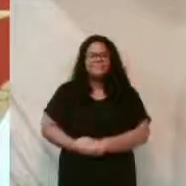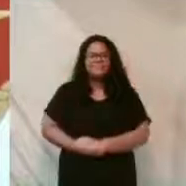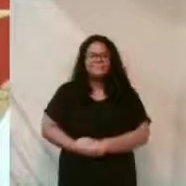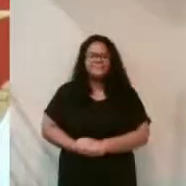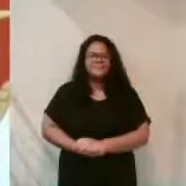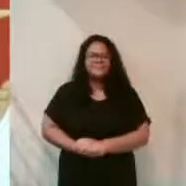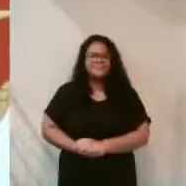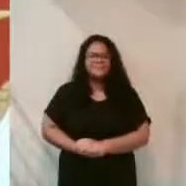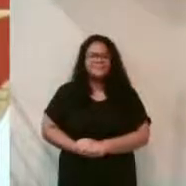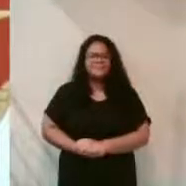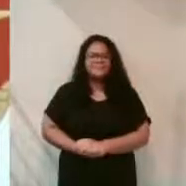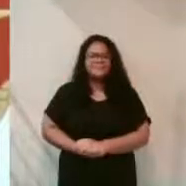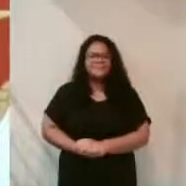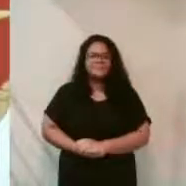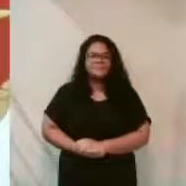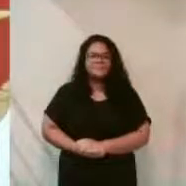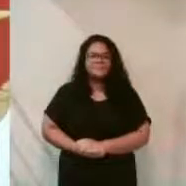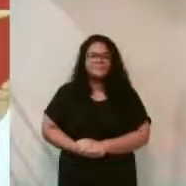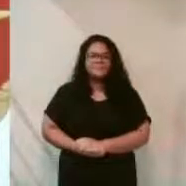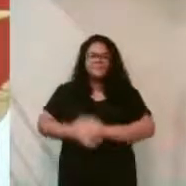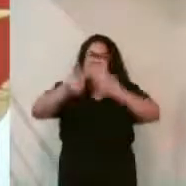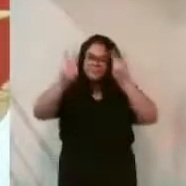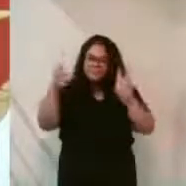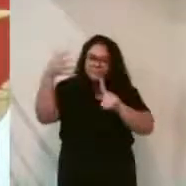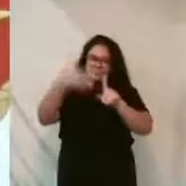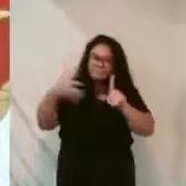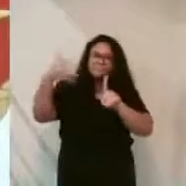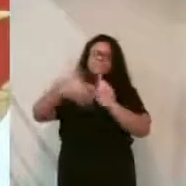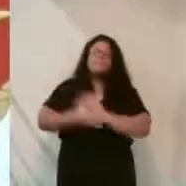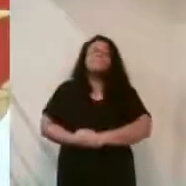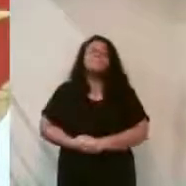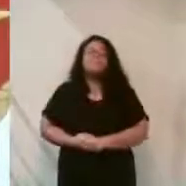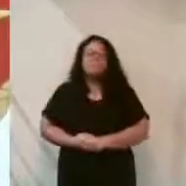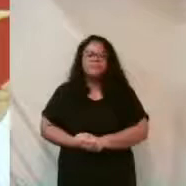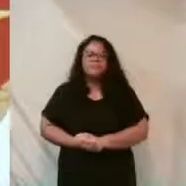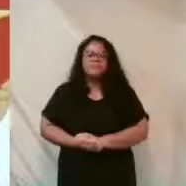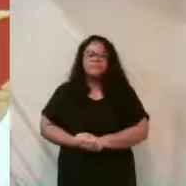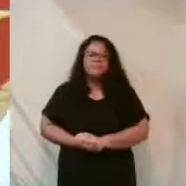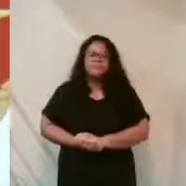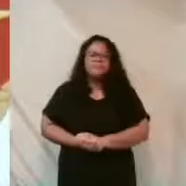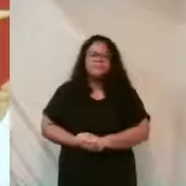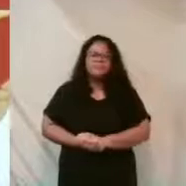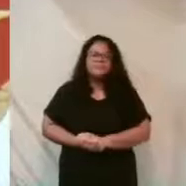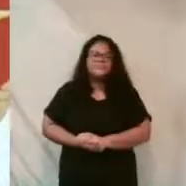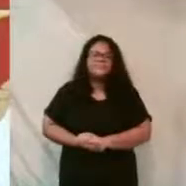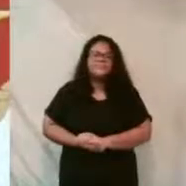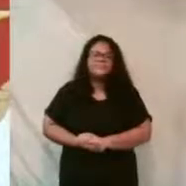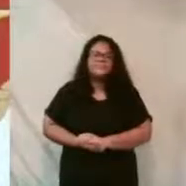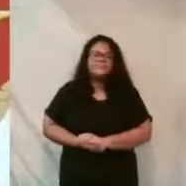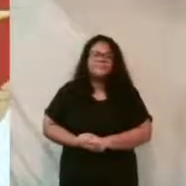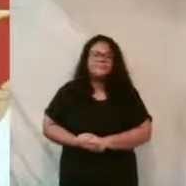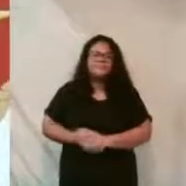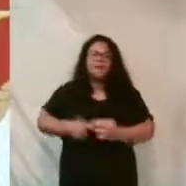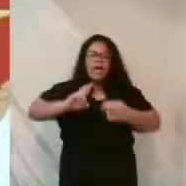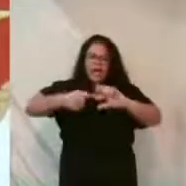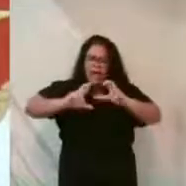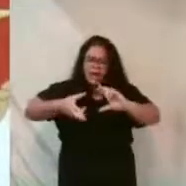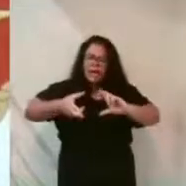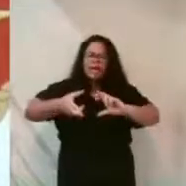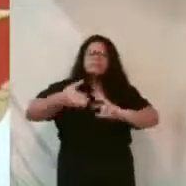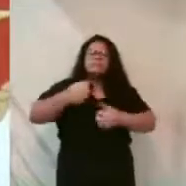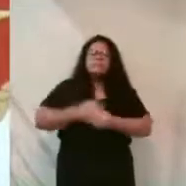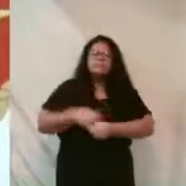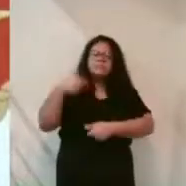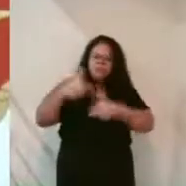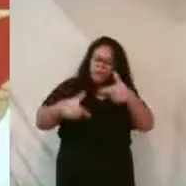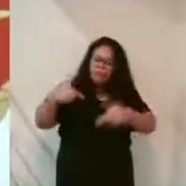Para falar sobre o projeto Dê a Mão para o Futuro, Reciclagem, Trabalho e Renda, o excelentíssimo